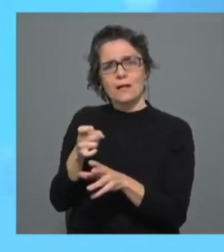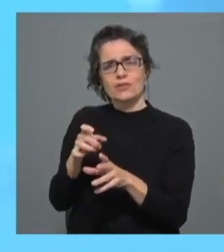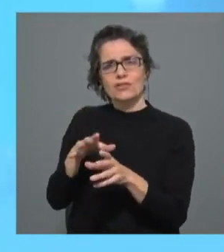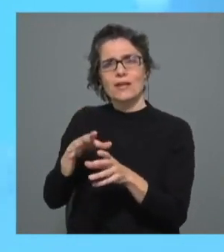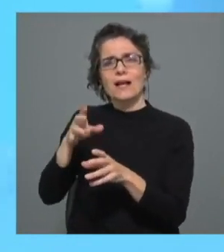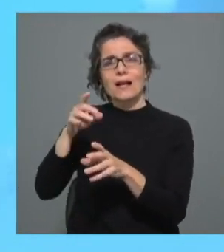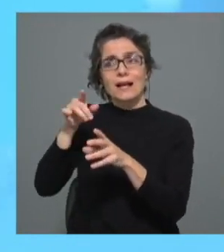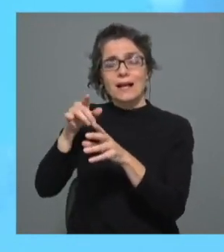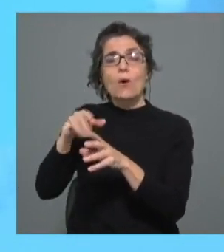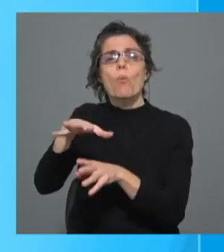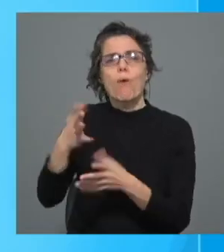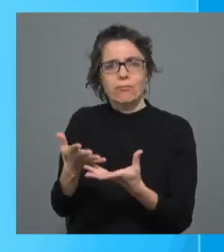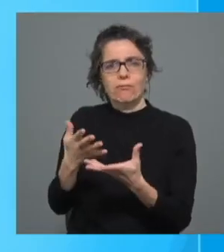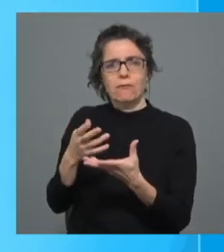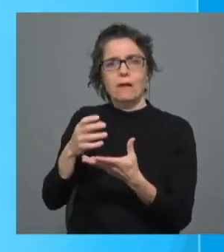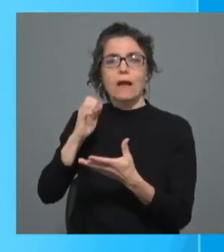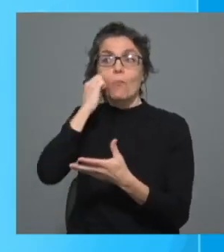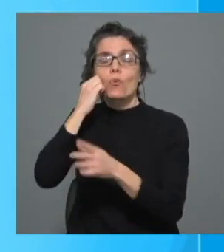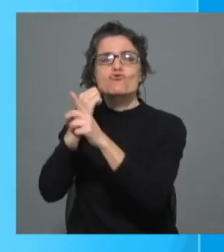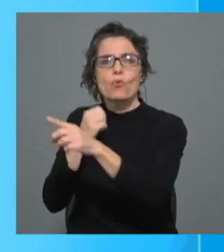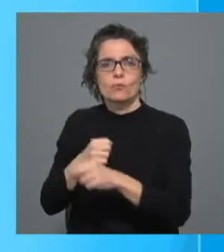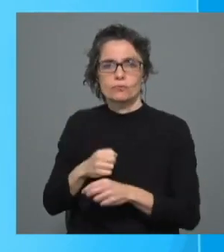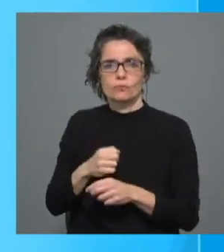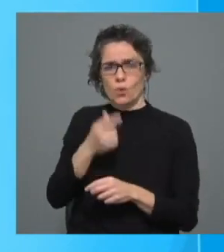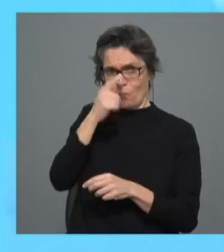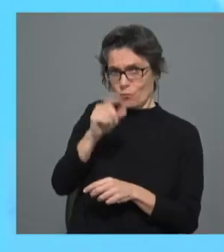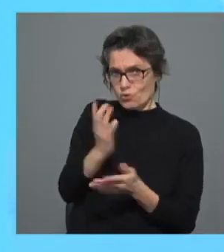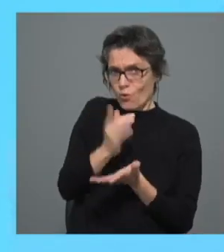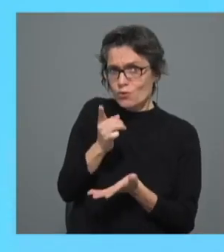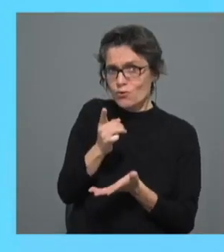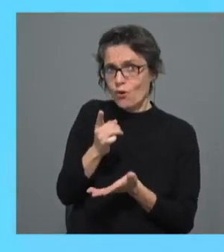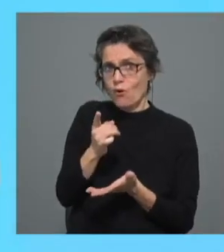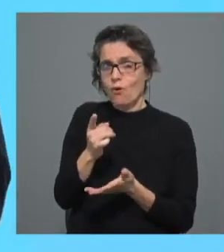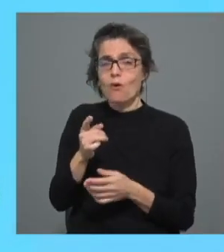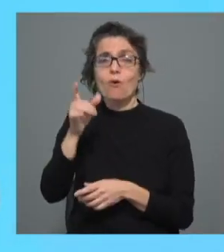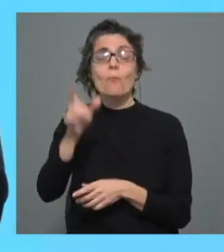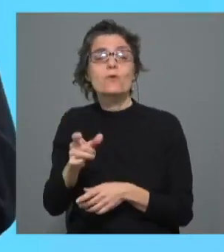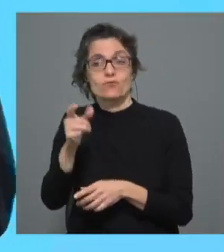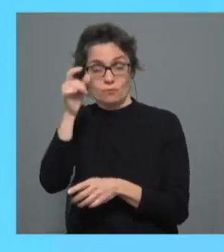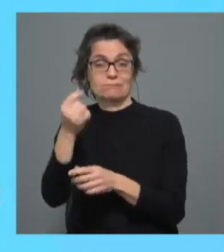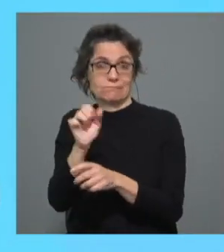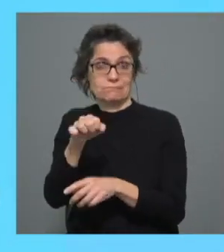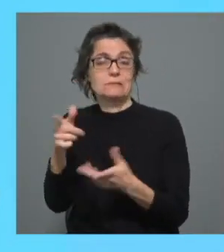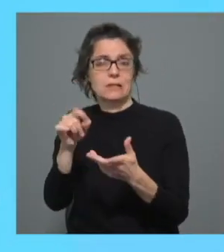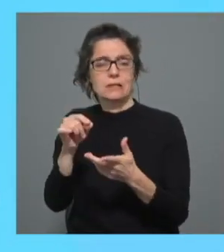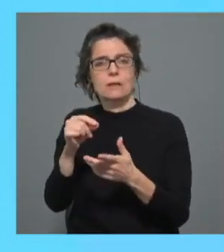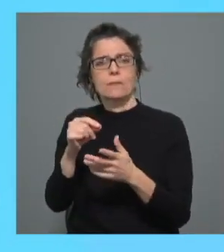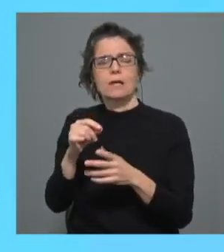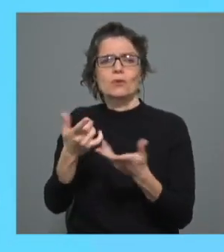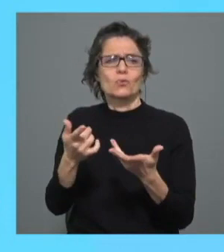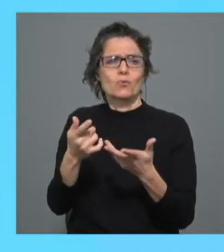Moscovo que reside a paz. E está numa pessoa só? Está numa pessoa e no seu entourage, mas está sobretudo numa pessoa e num regime completamente